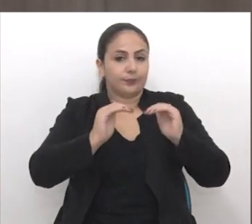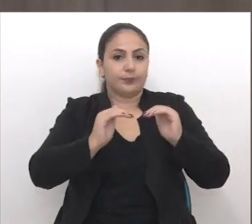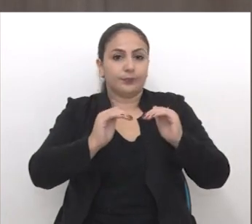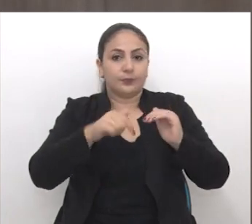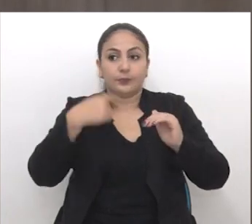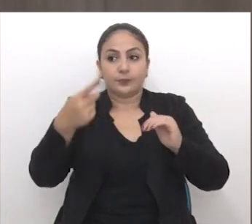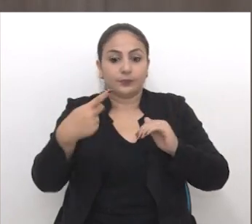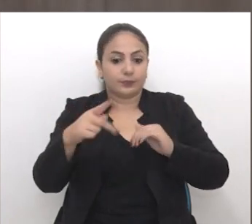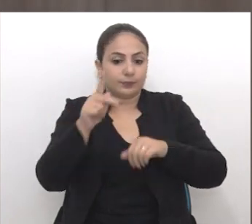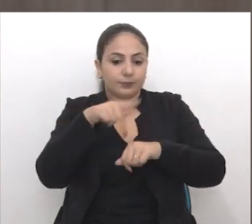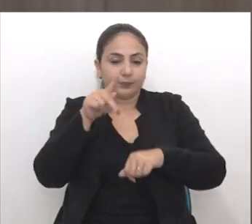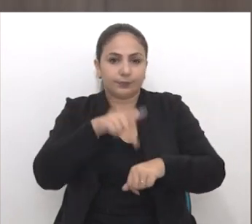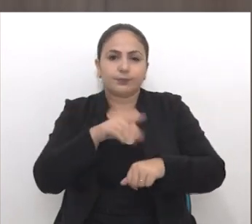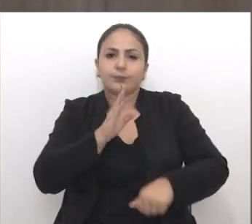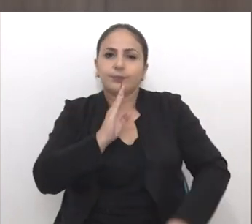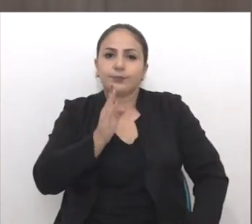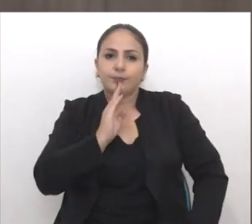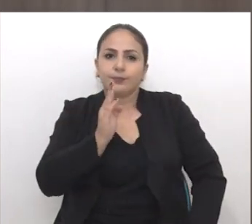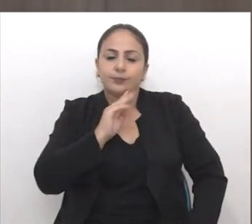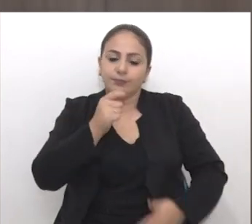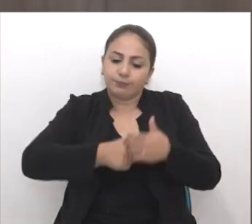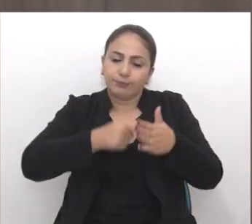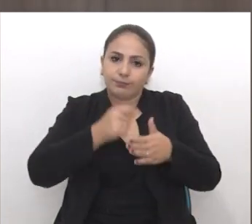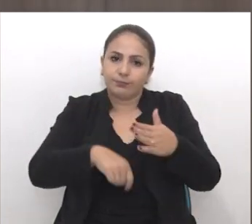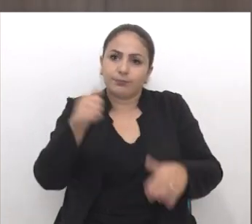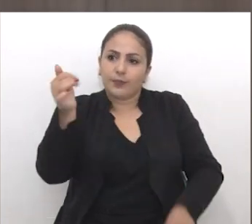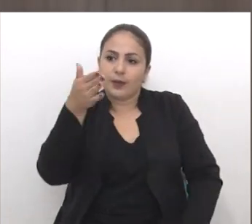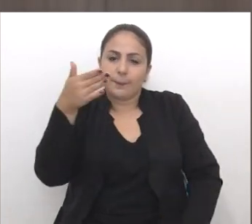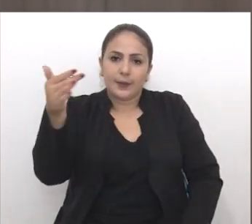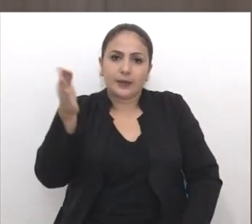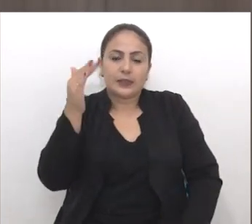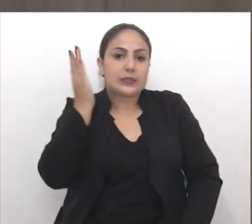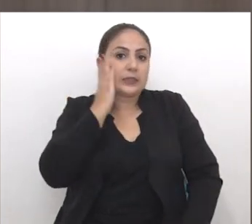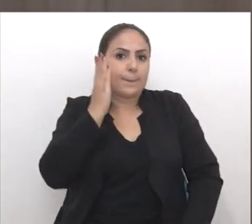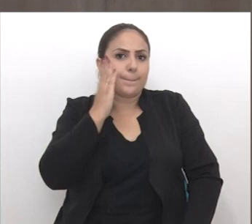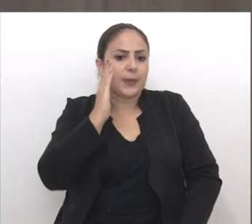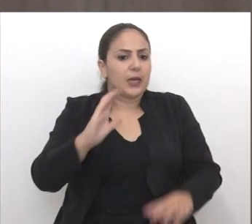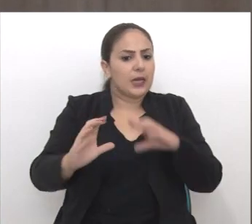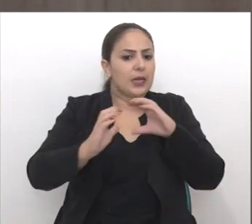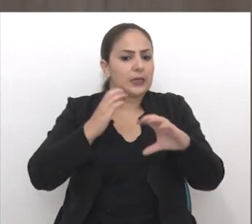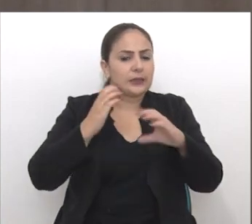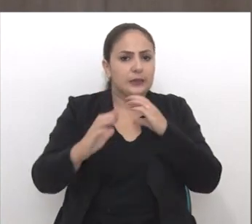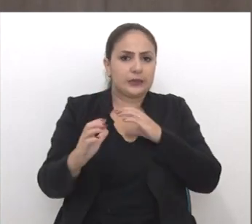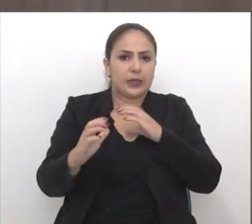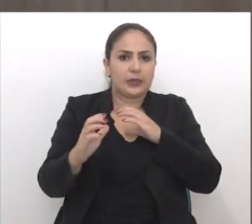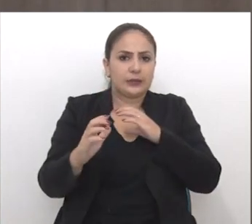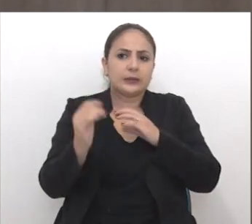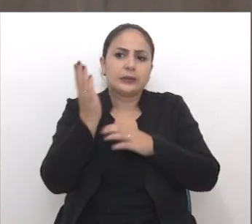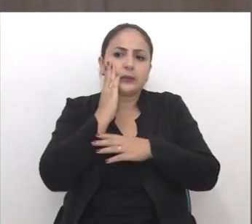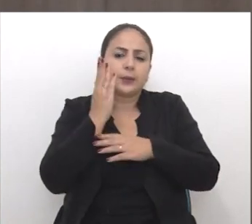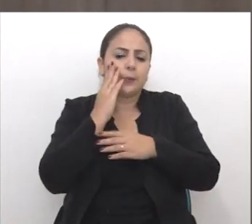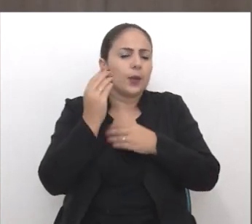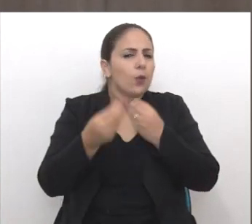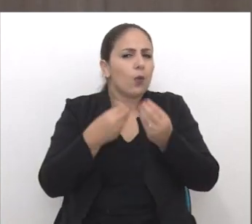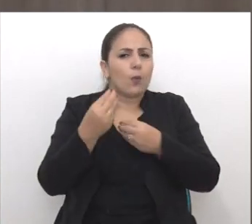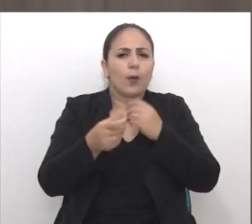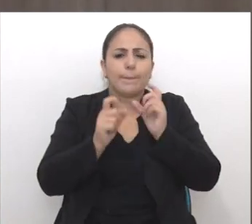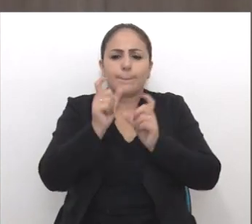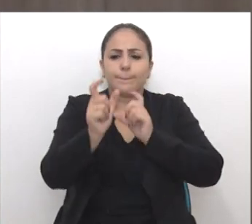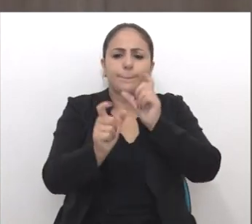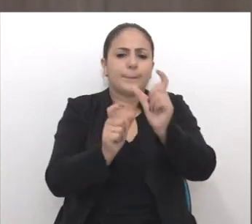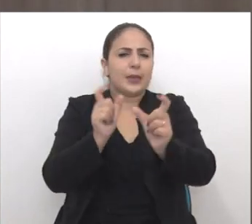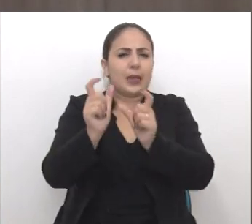respeito ao teu país, a conhecer a tua bandeira e principalmente saber, além de saber cantar o hino nacional, saber o que